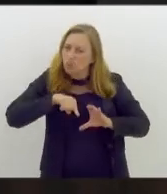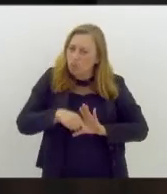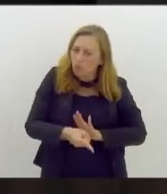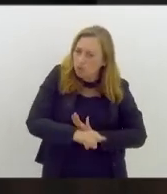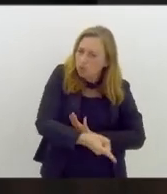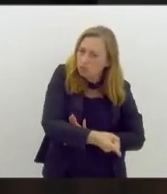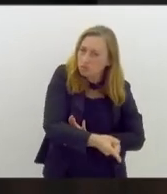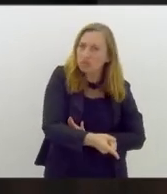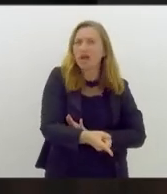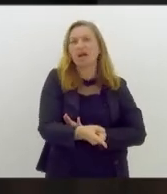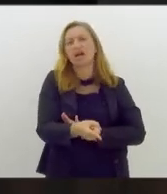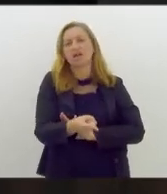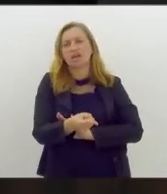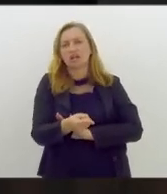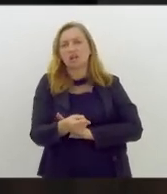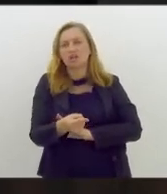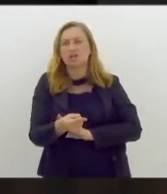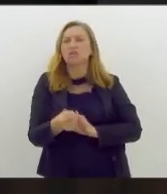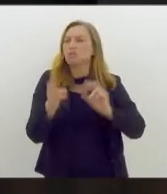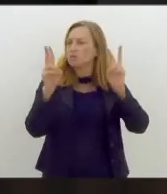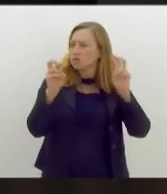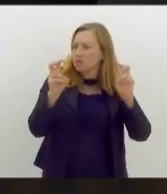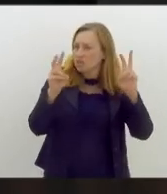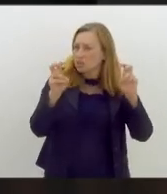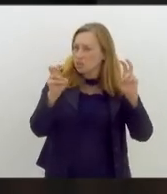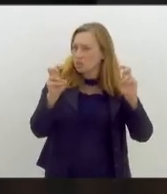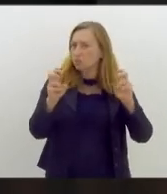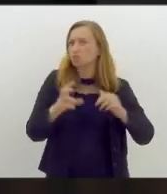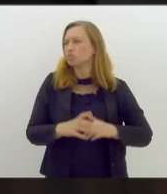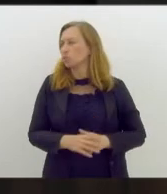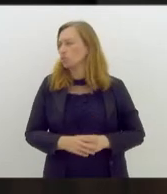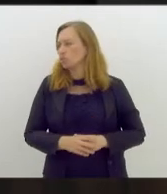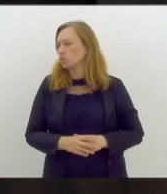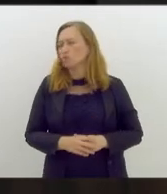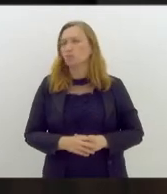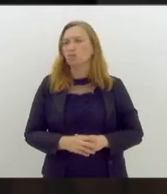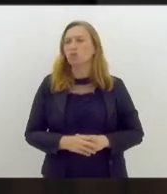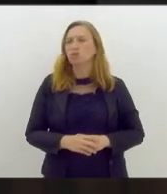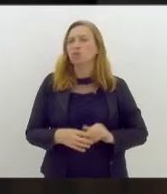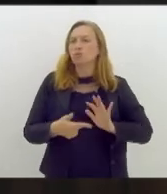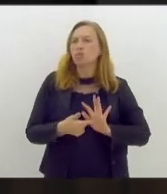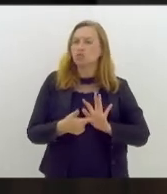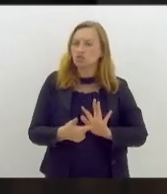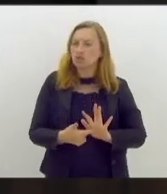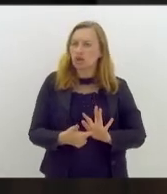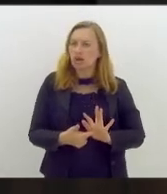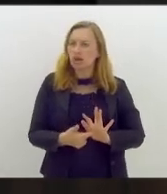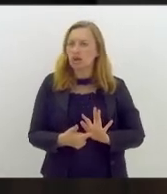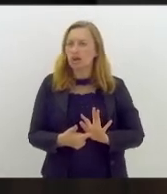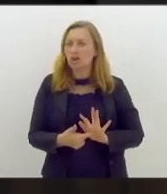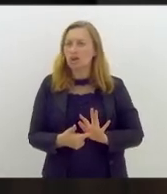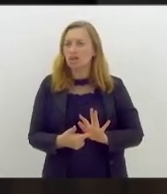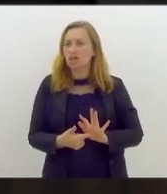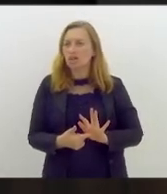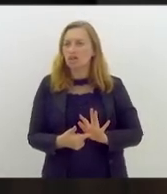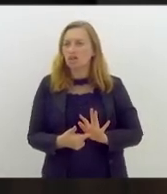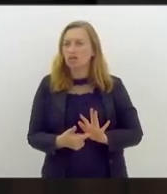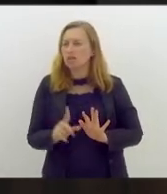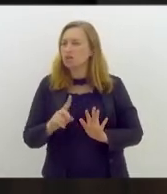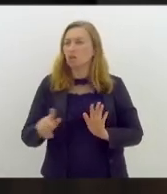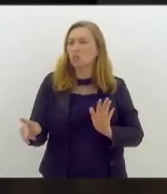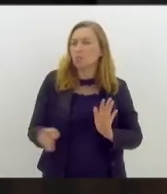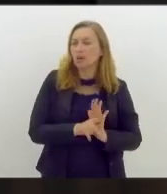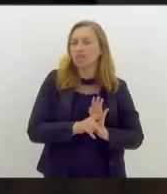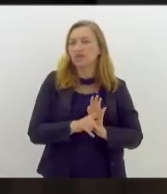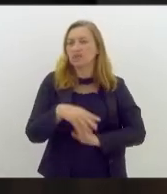nos enredos, os casos destacados acima costumam trazer elementos que não fazem